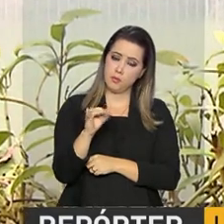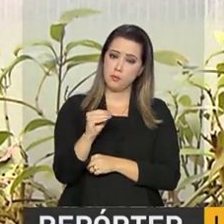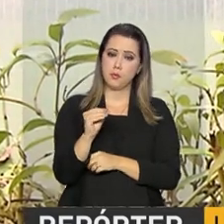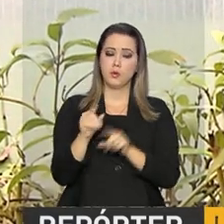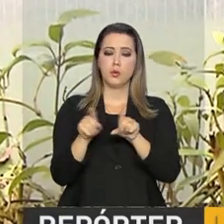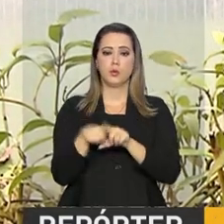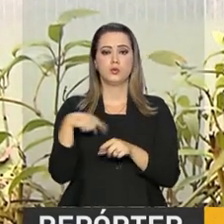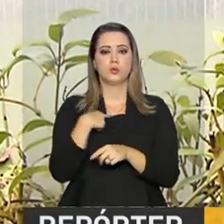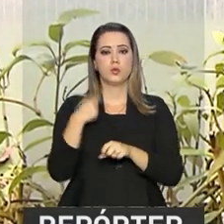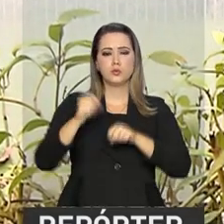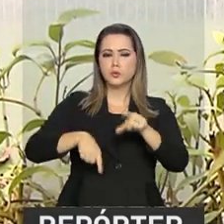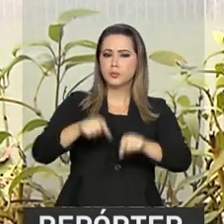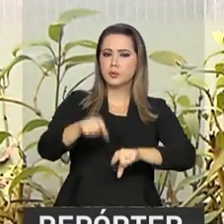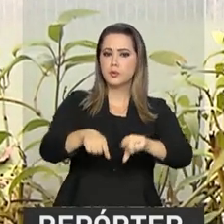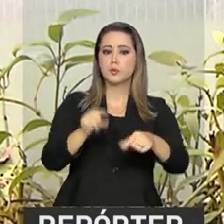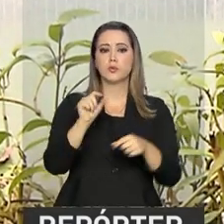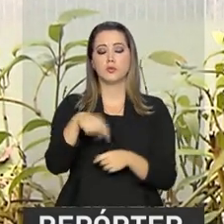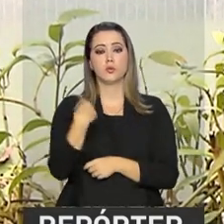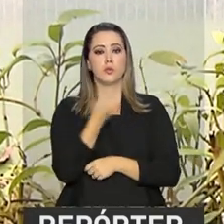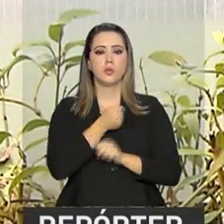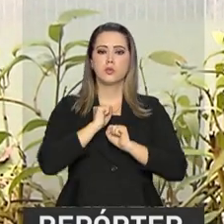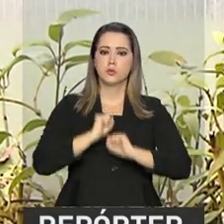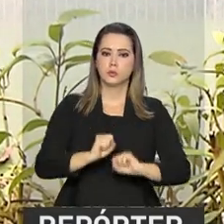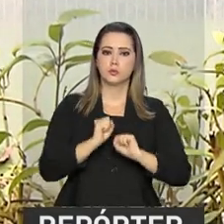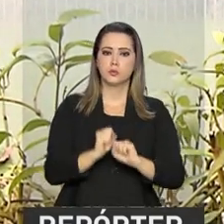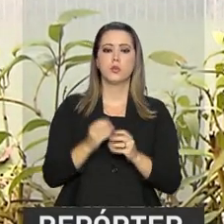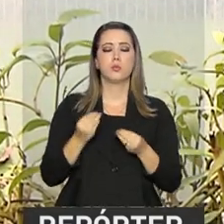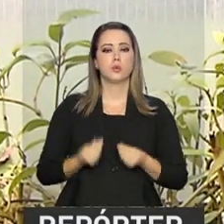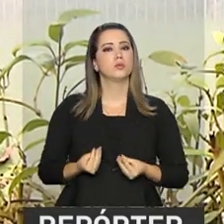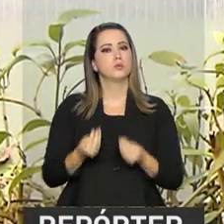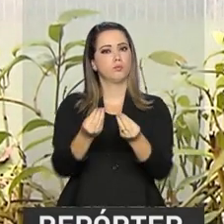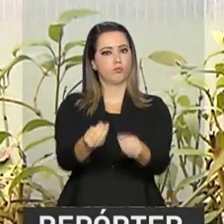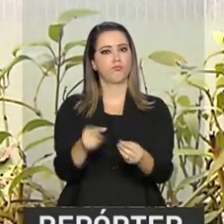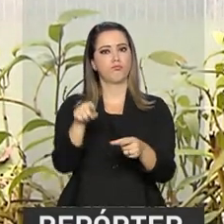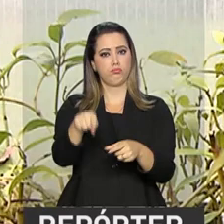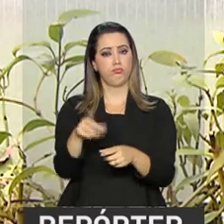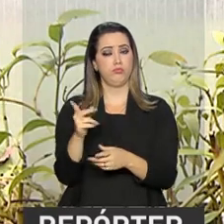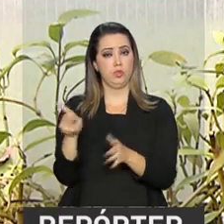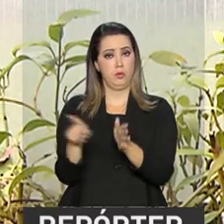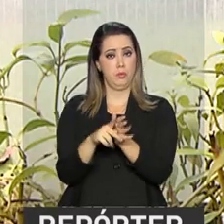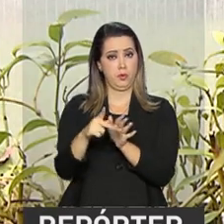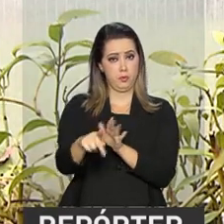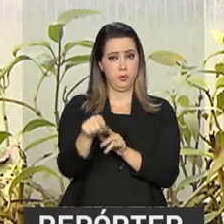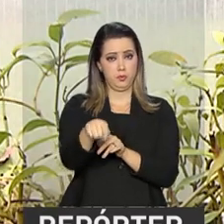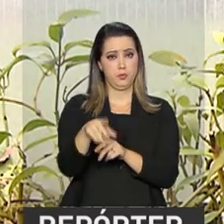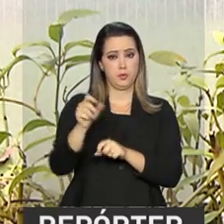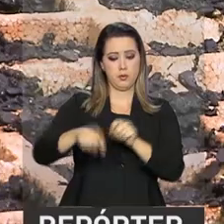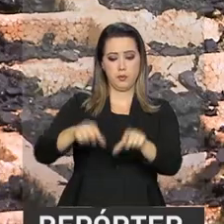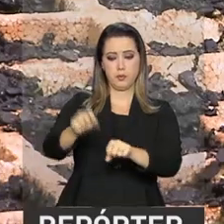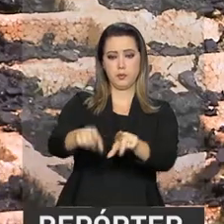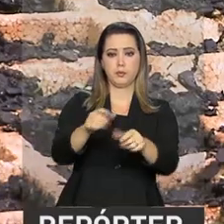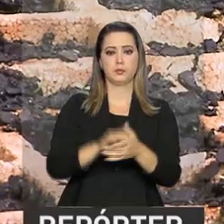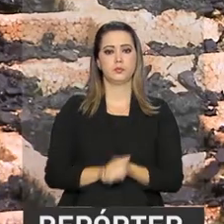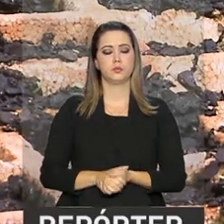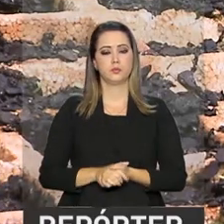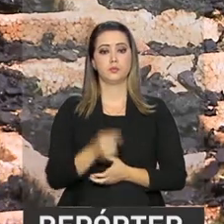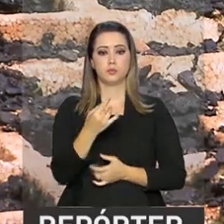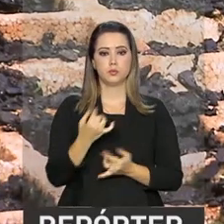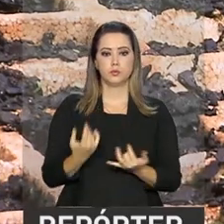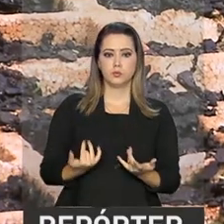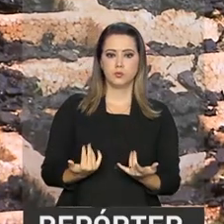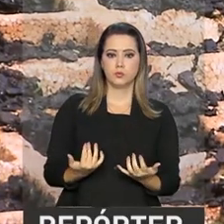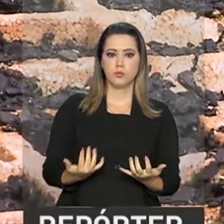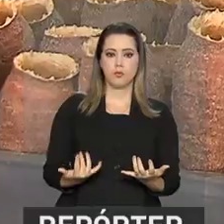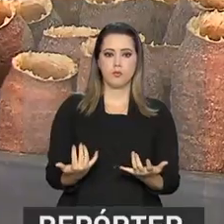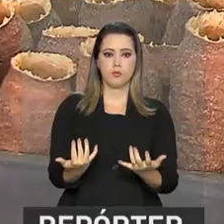mudas que nós produzimos aqui, o que a gente puder, nós vamos encaminhar para lá, para eles fazerem esse trabalho de reflorestamento. As mudas doadas